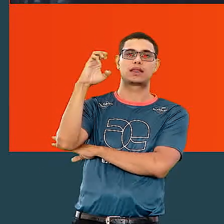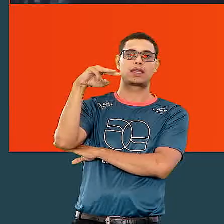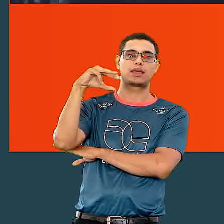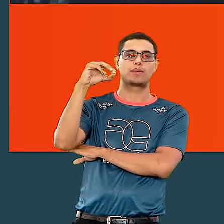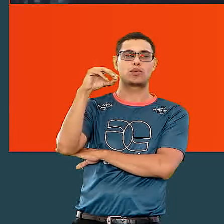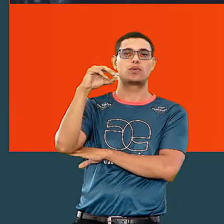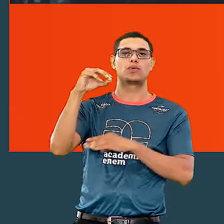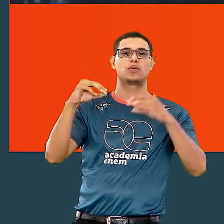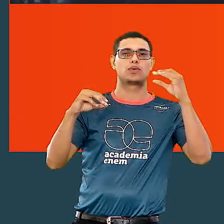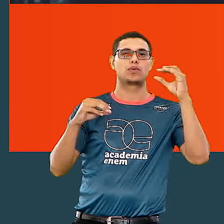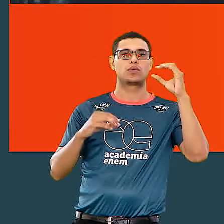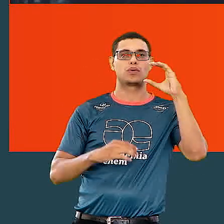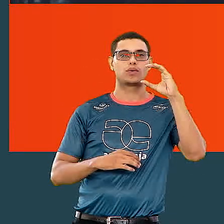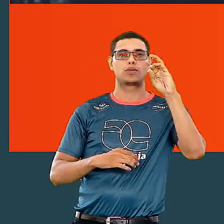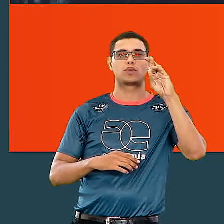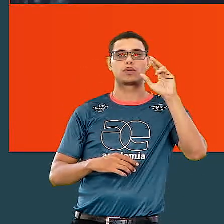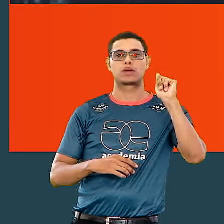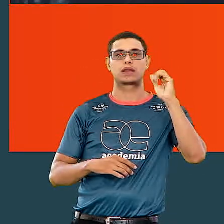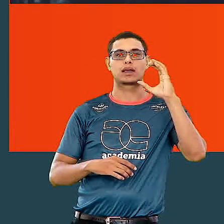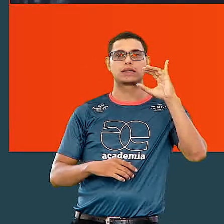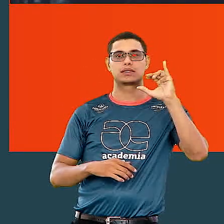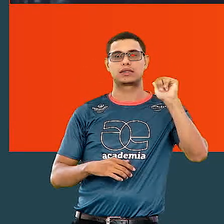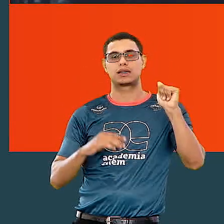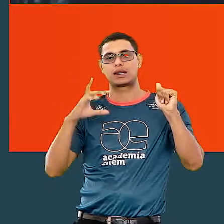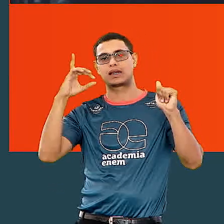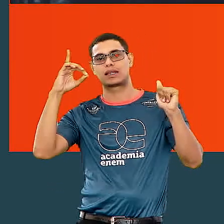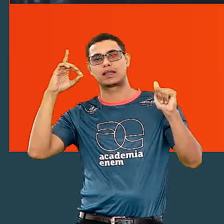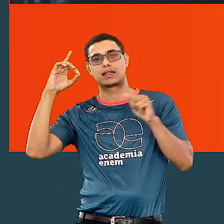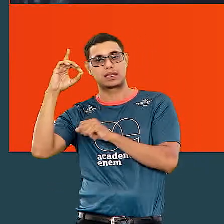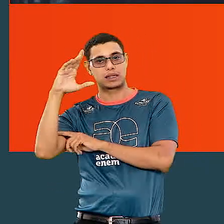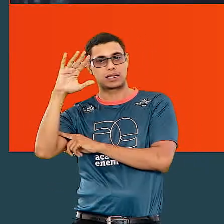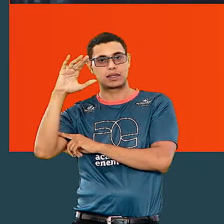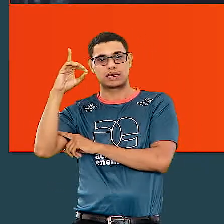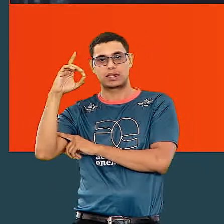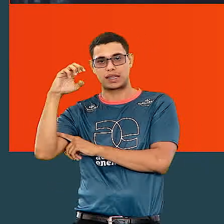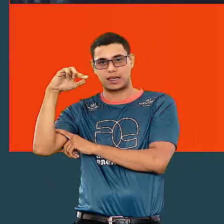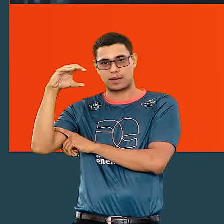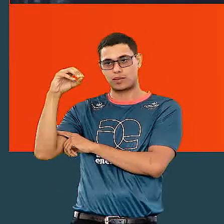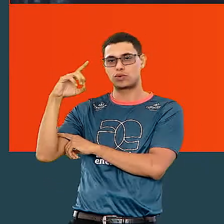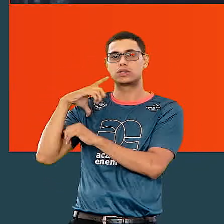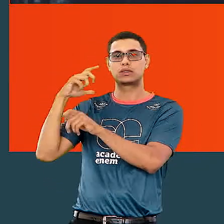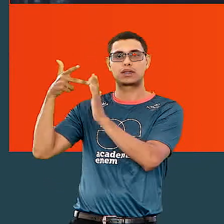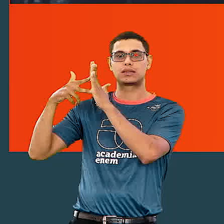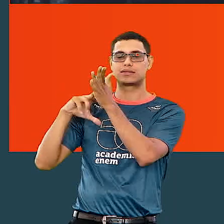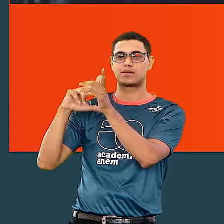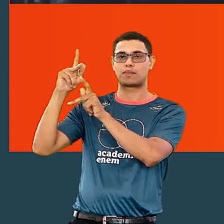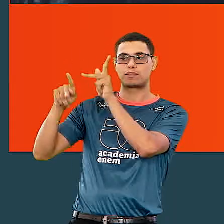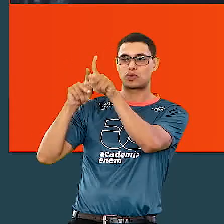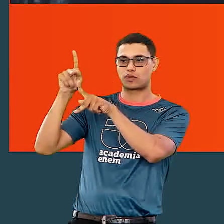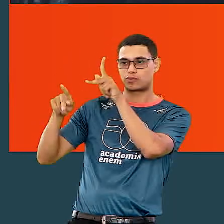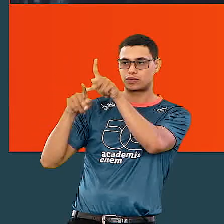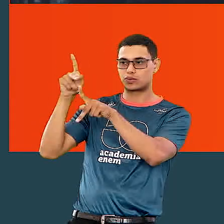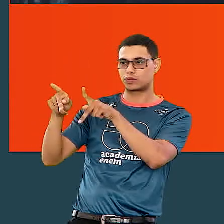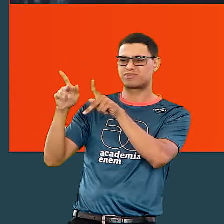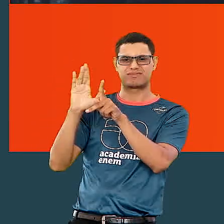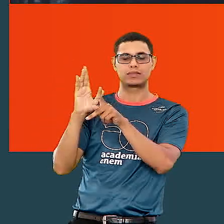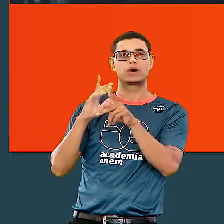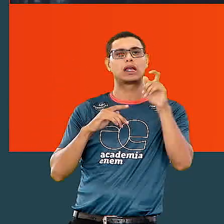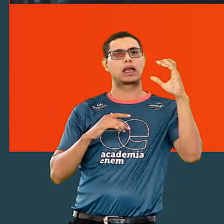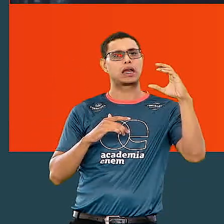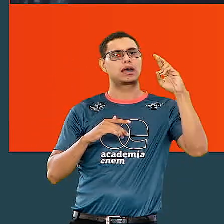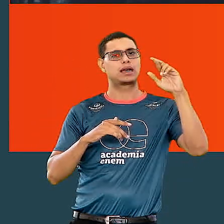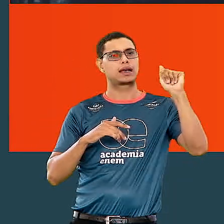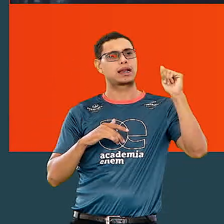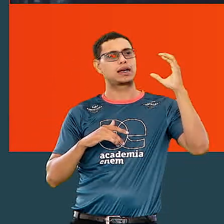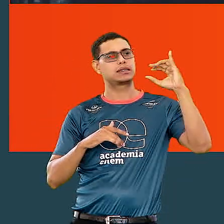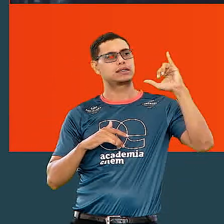democracia. Demo é o poder do povo. Demo é povo. Cracia é poder. Você aí que